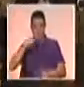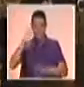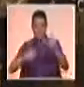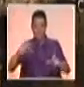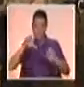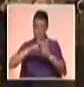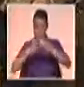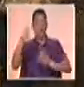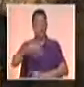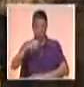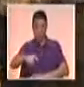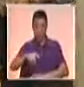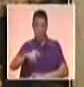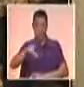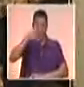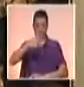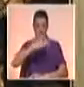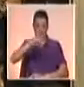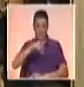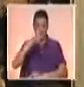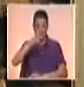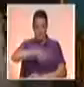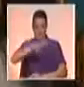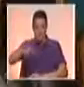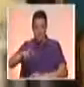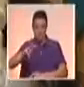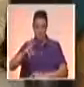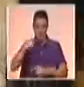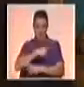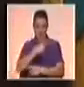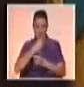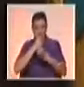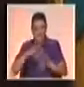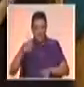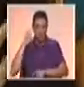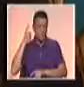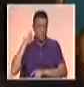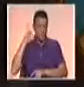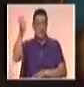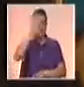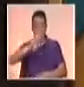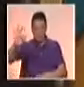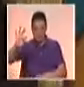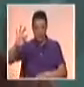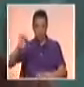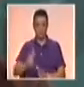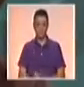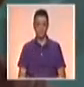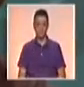com este problema, assim como 7,6 milhões de pessoas com perda de audição em França.